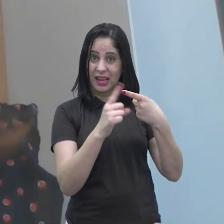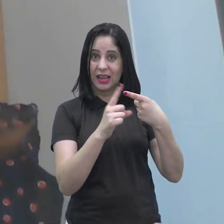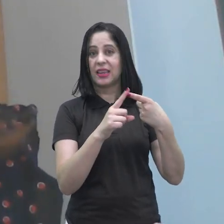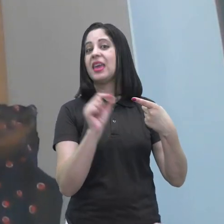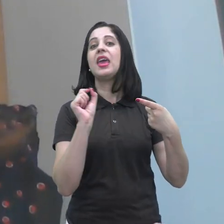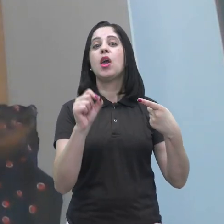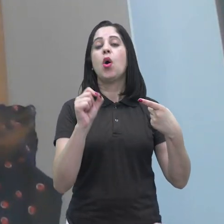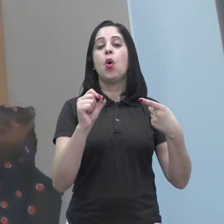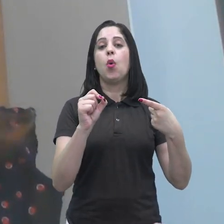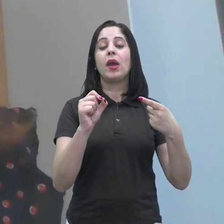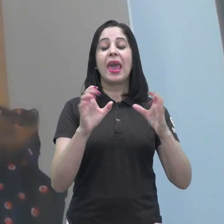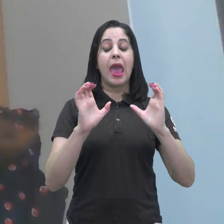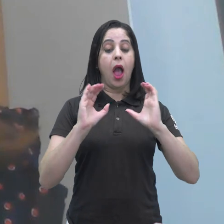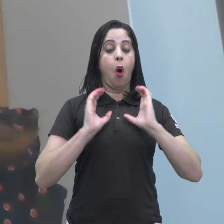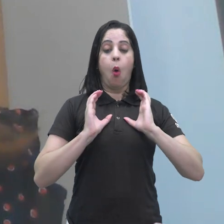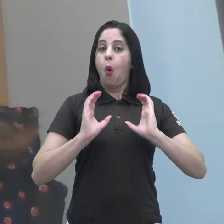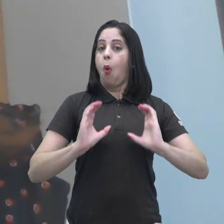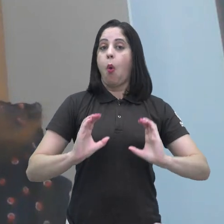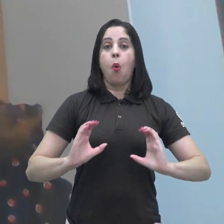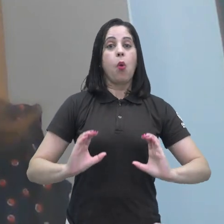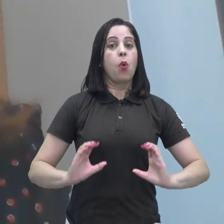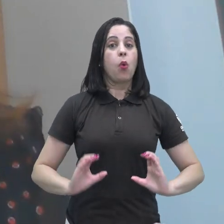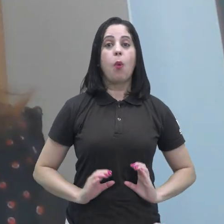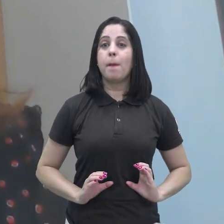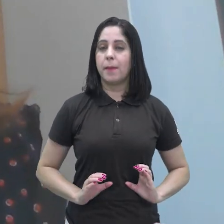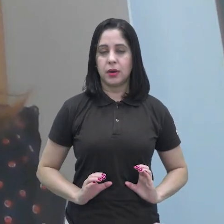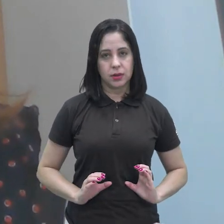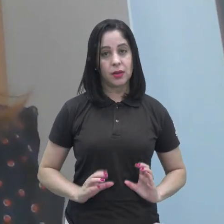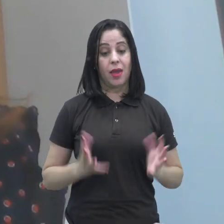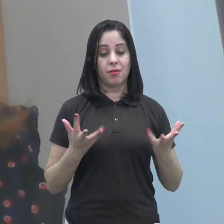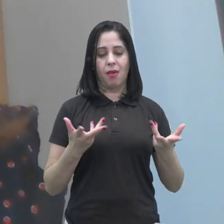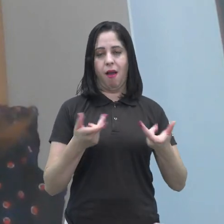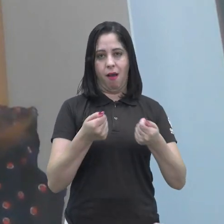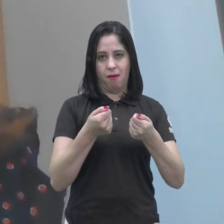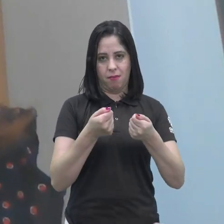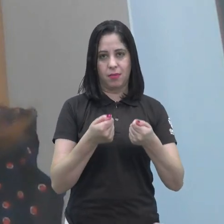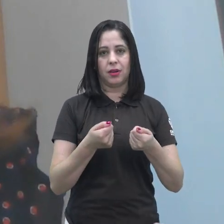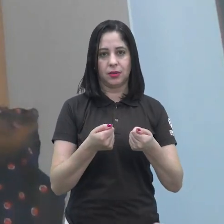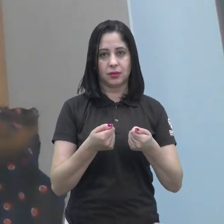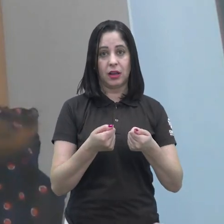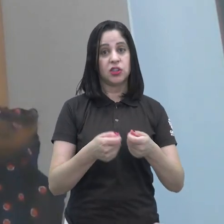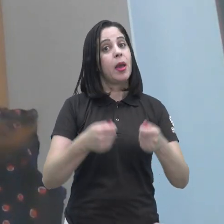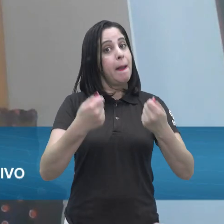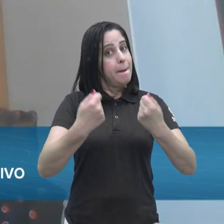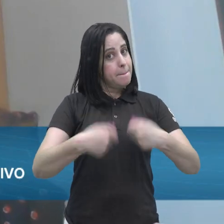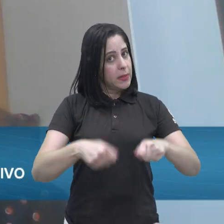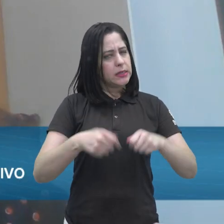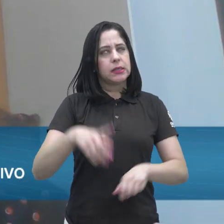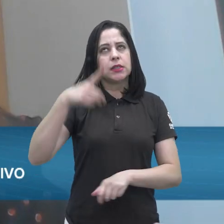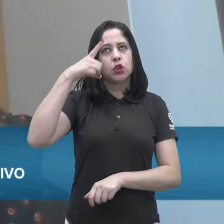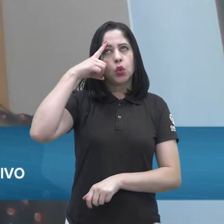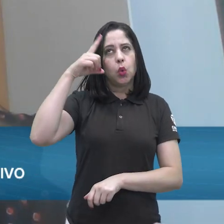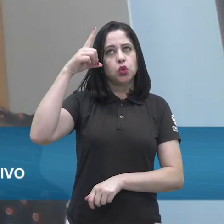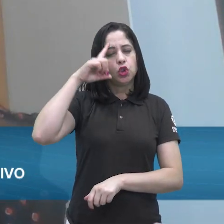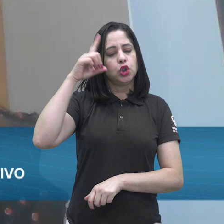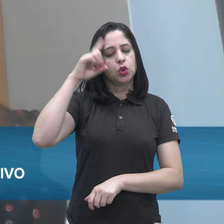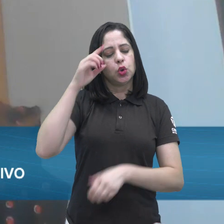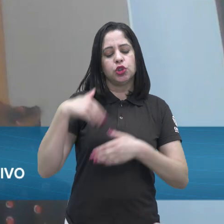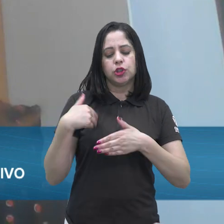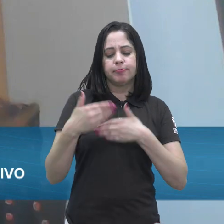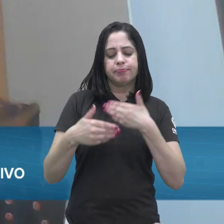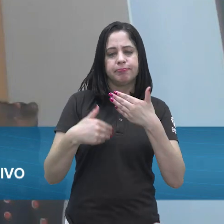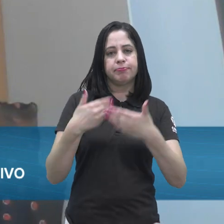soft skills são as impulsionadoras, são aquelas competências comportamentais que você precisa no dia a